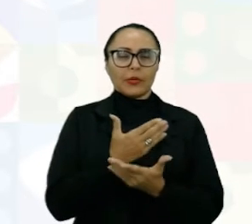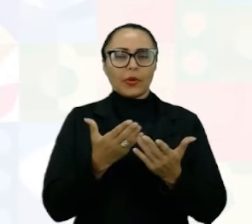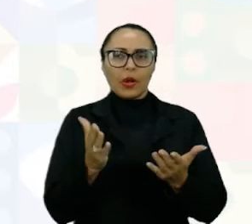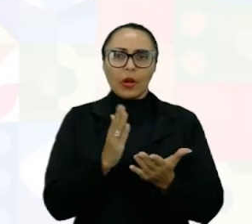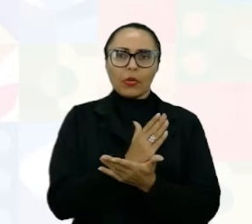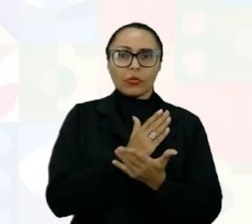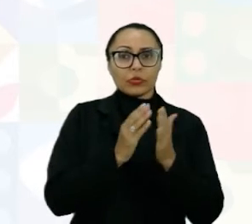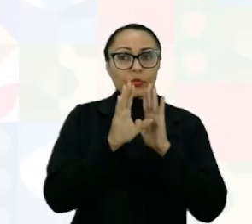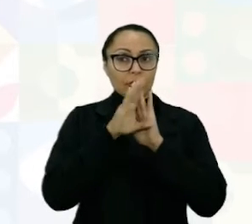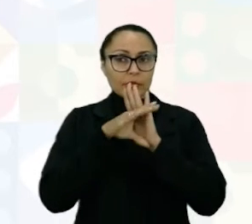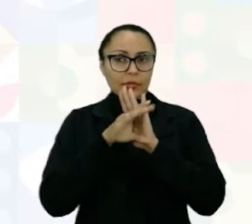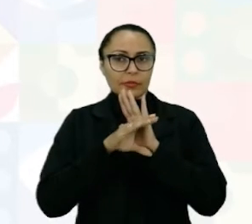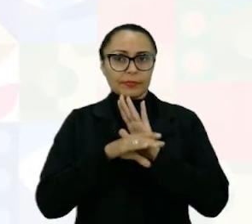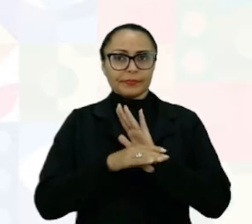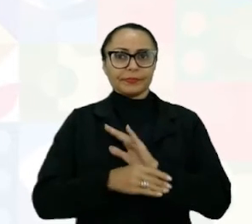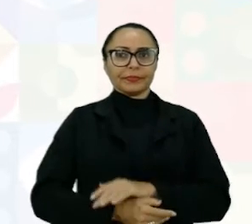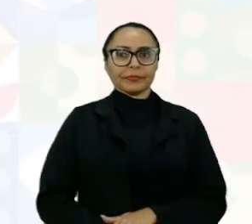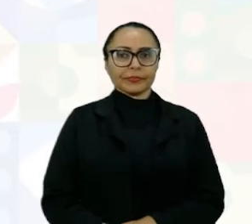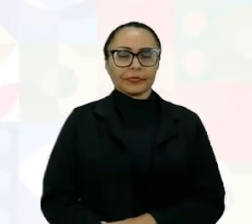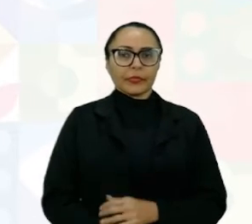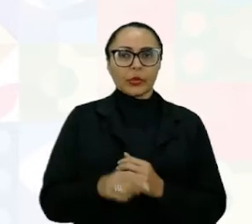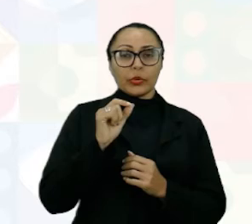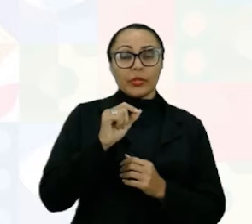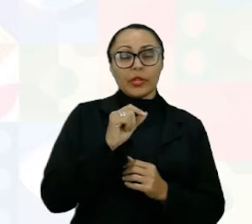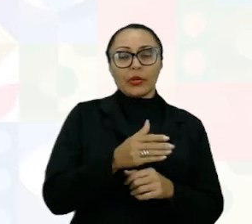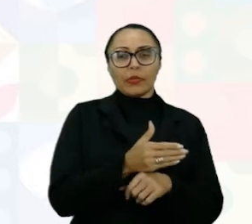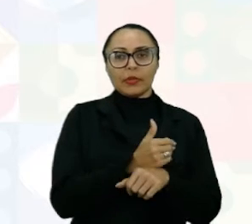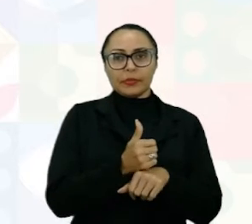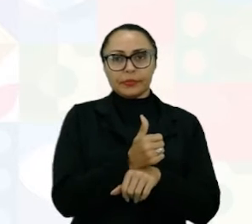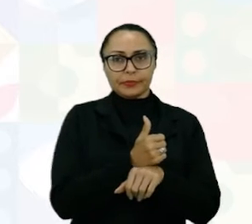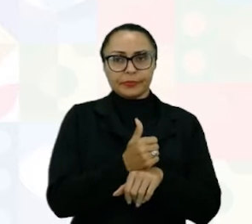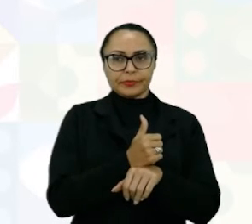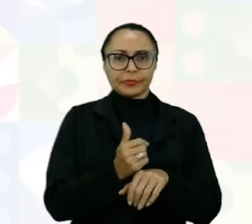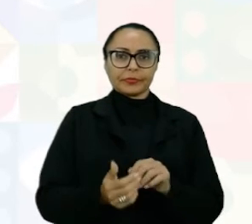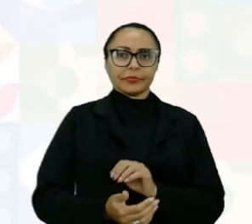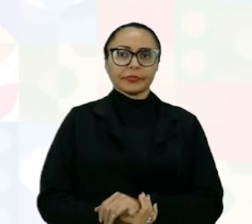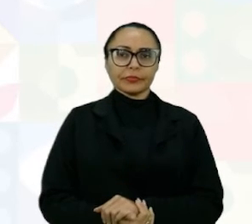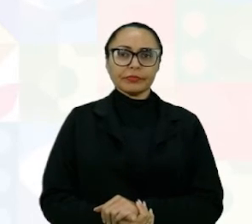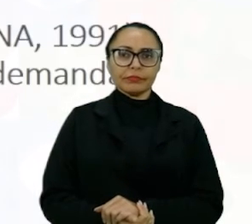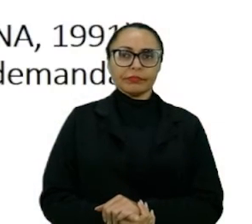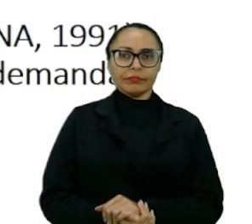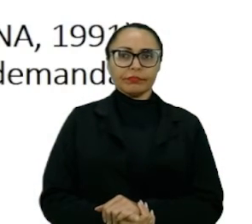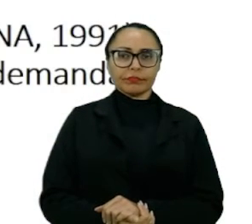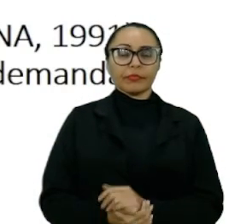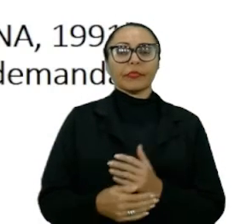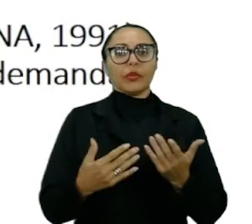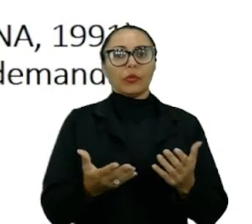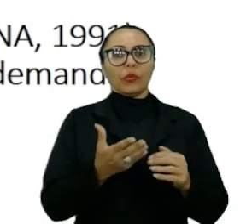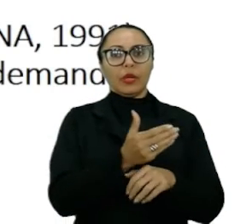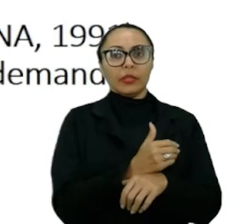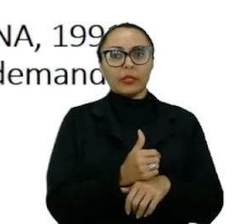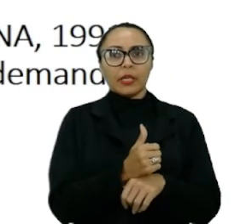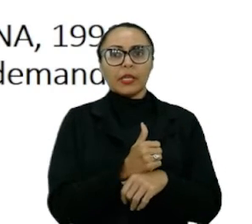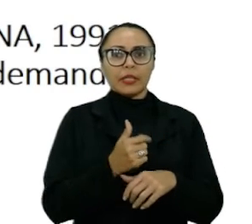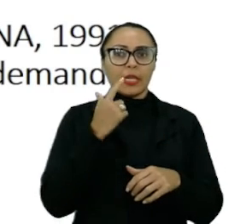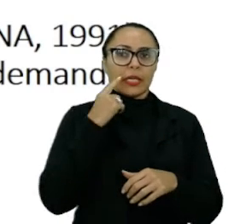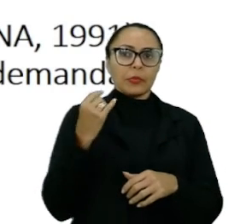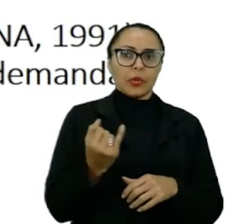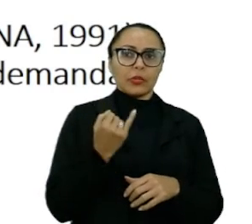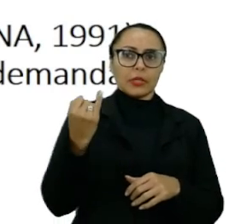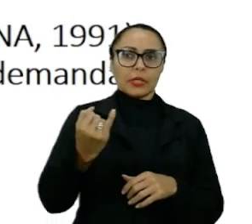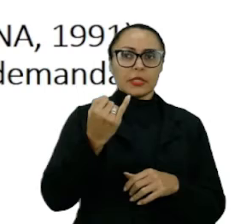alguns conceitos do que é qualidade. Qualidade é a condição necessária